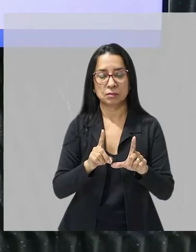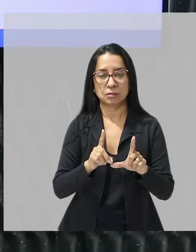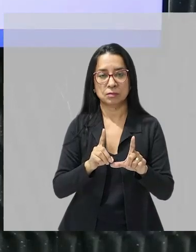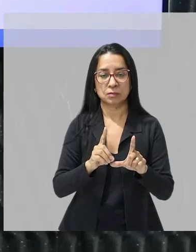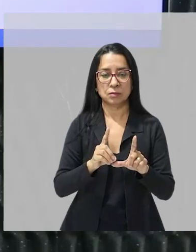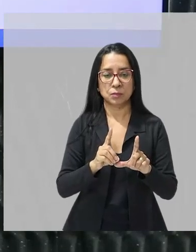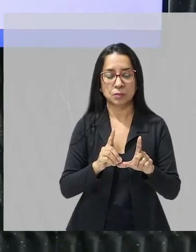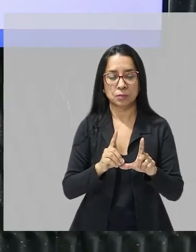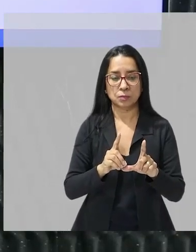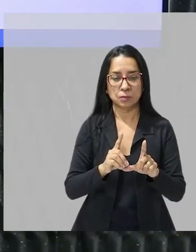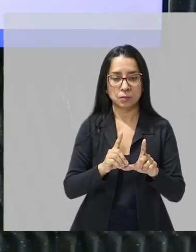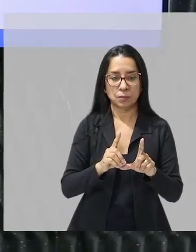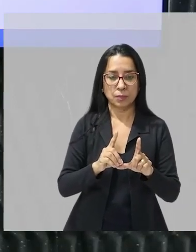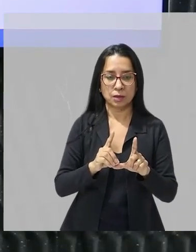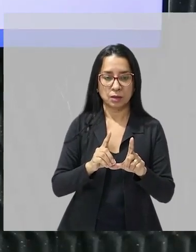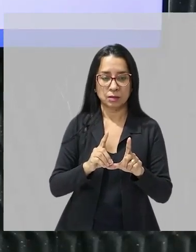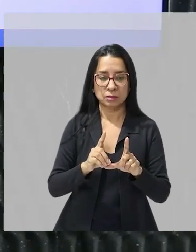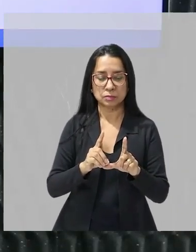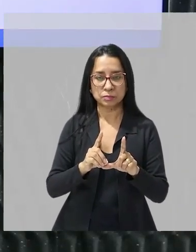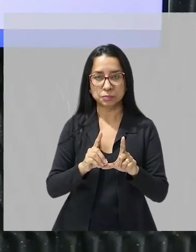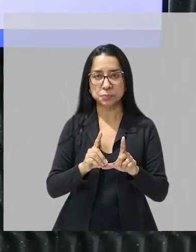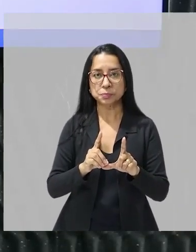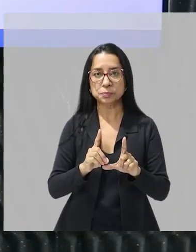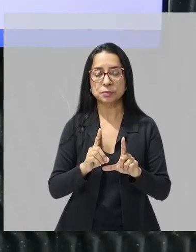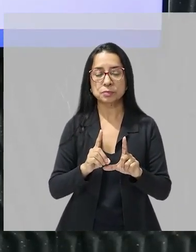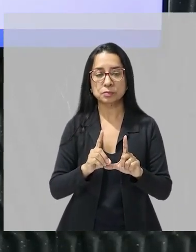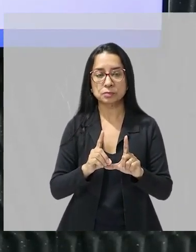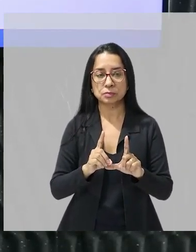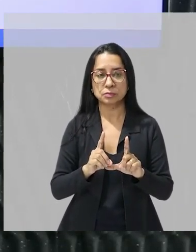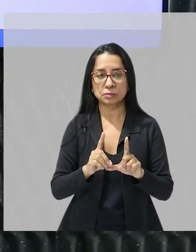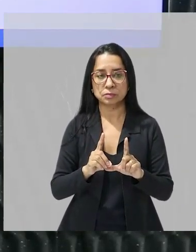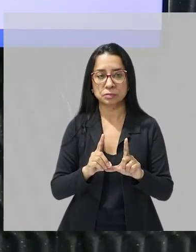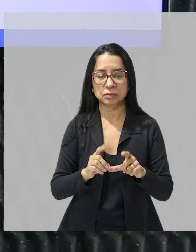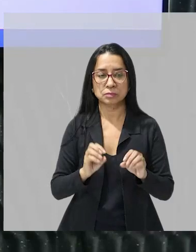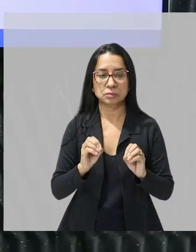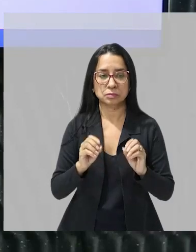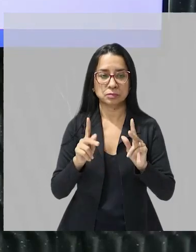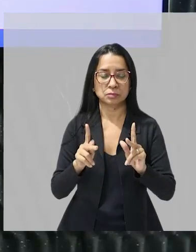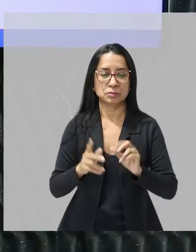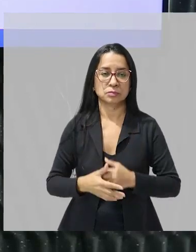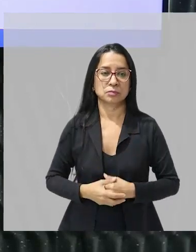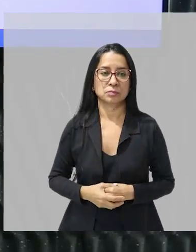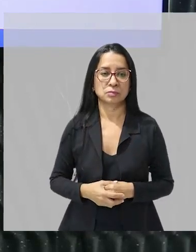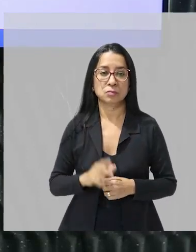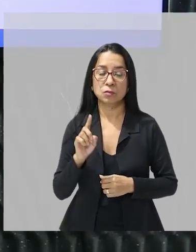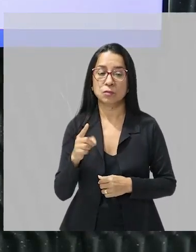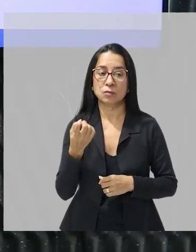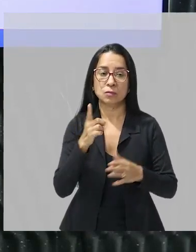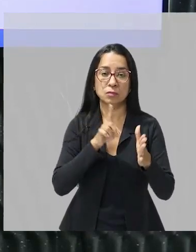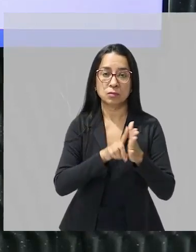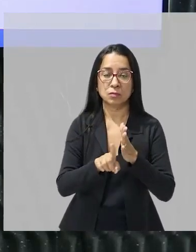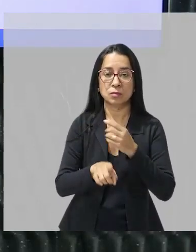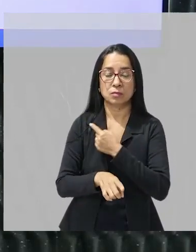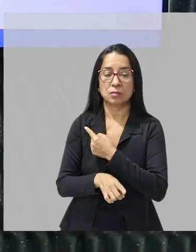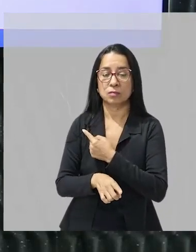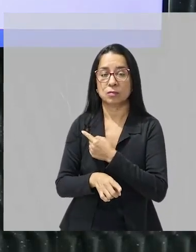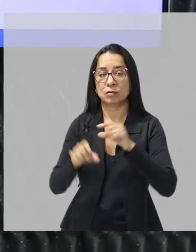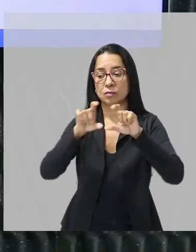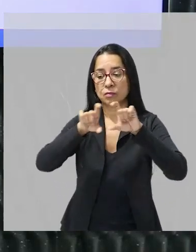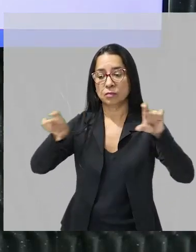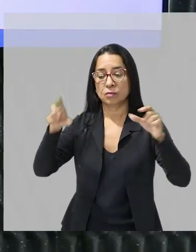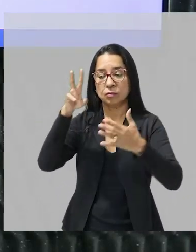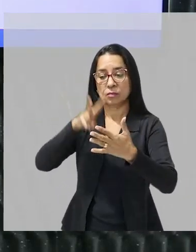da baixa pressão, tá? Dos ambientes de grandes altitudes, ok? Essa próxima questão, ela diz o seguinte: